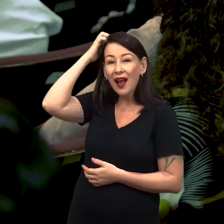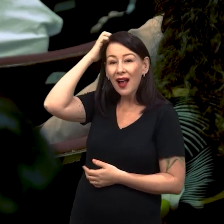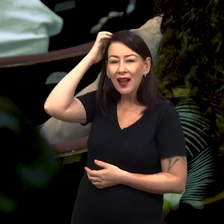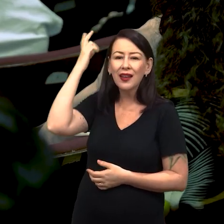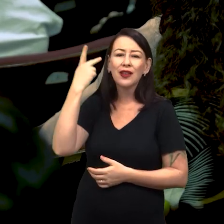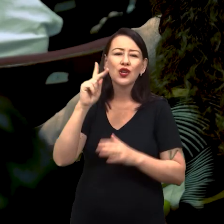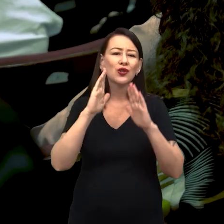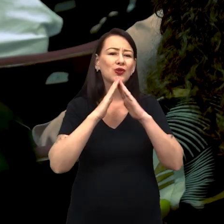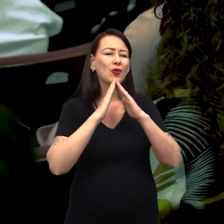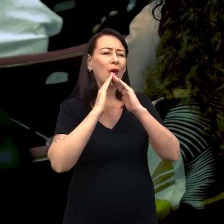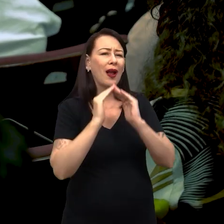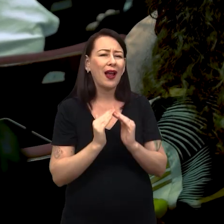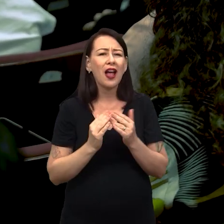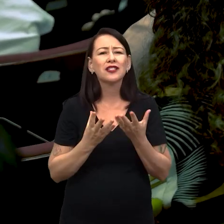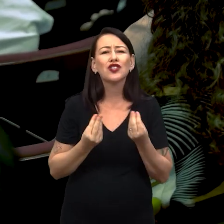sua casa